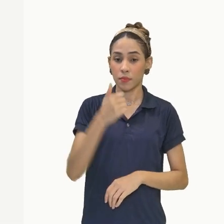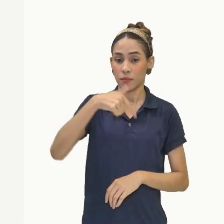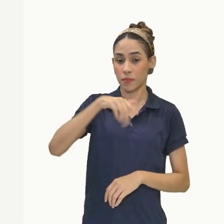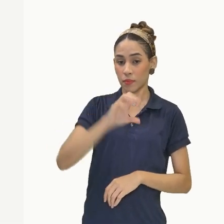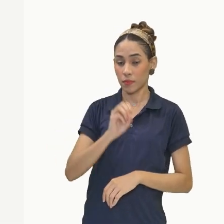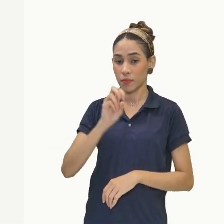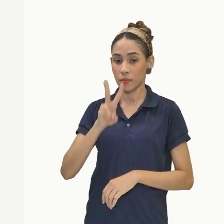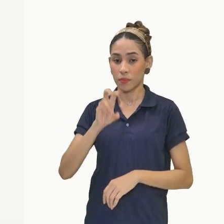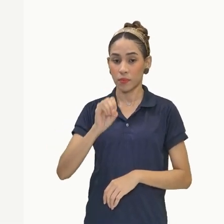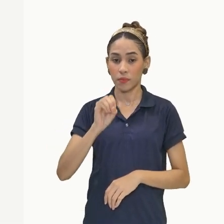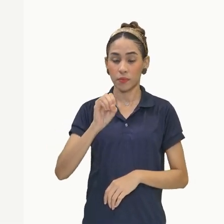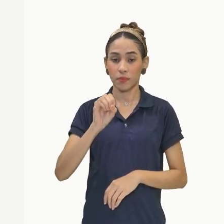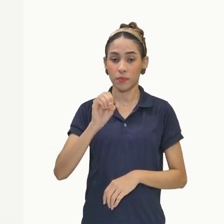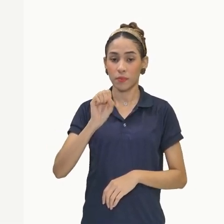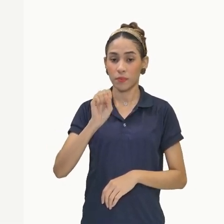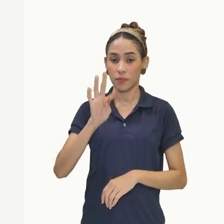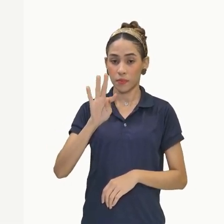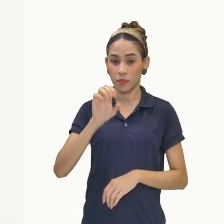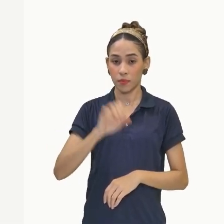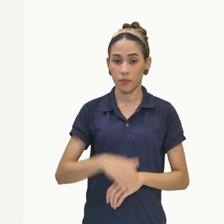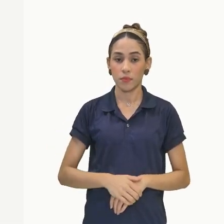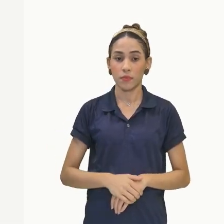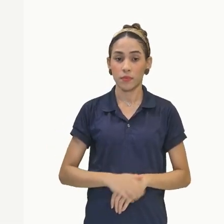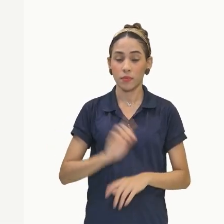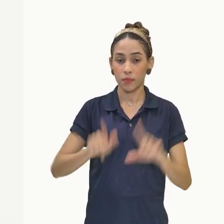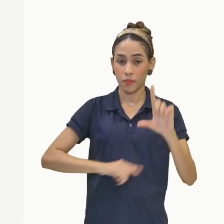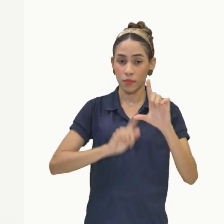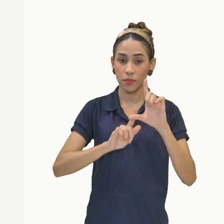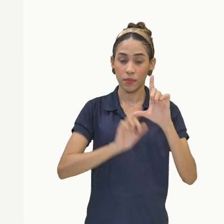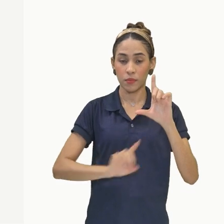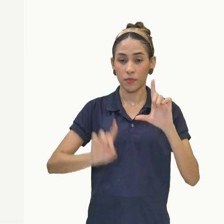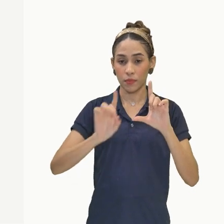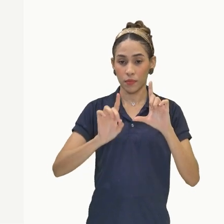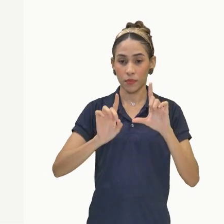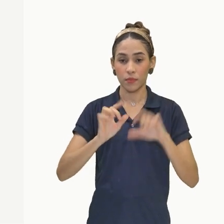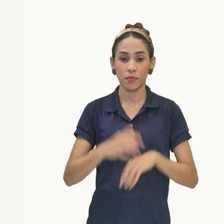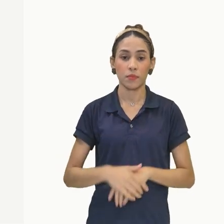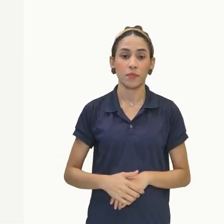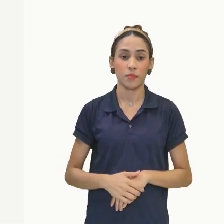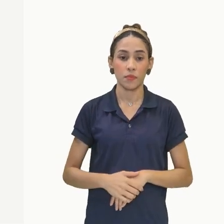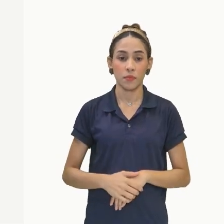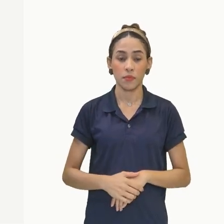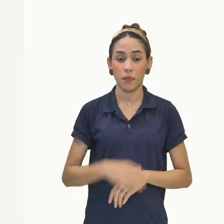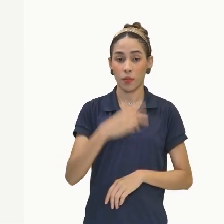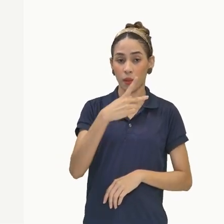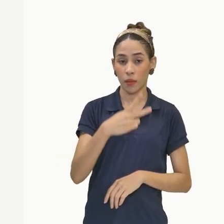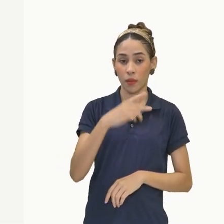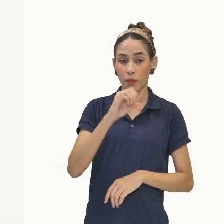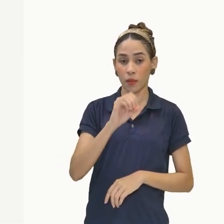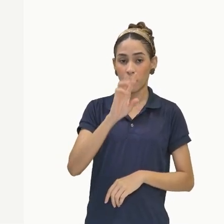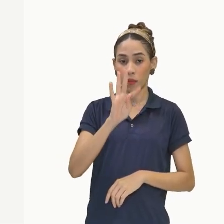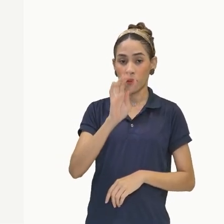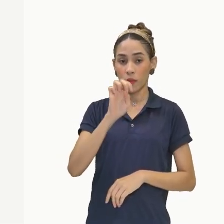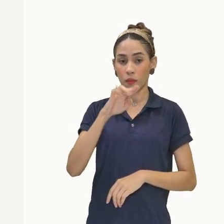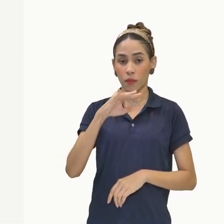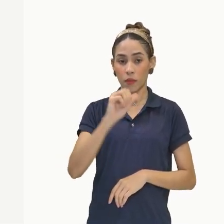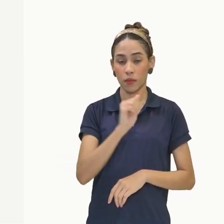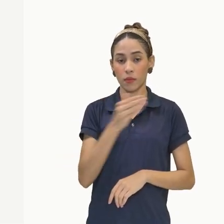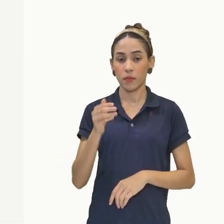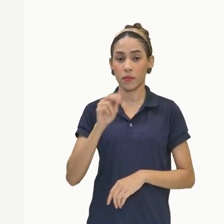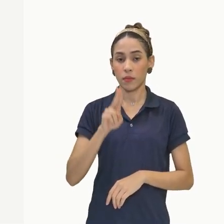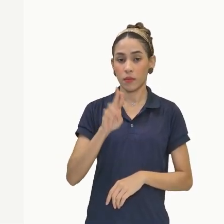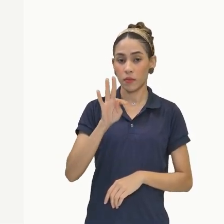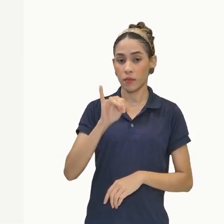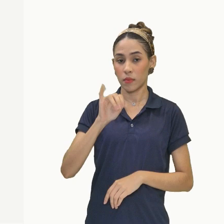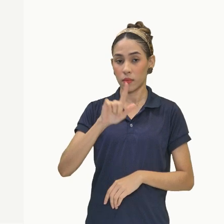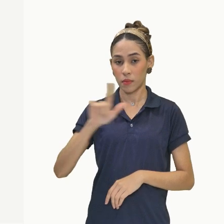volts. No item D, eu vou calcular a potência útil, né? Calculei a potência dissipada,